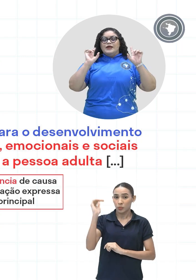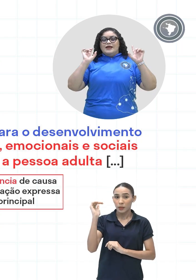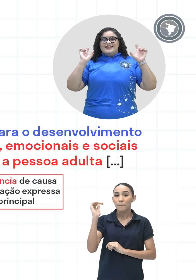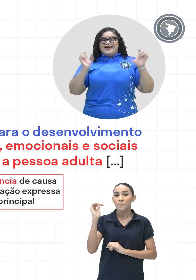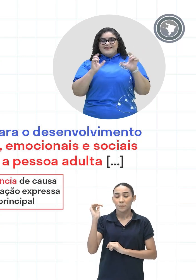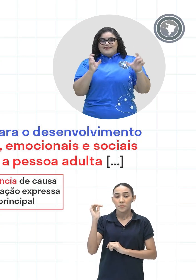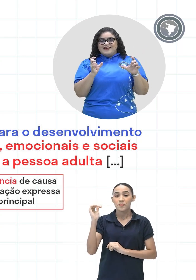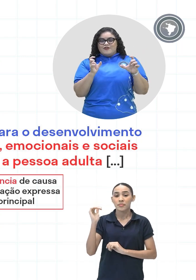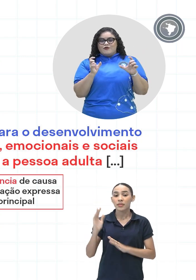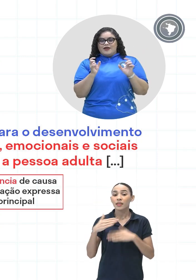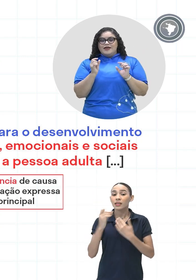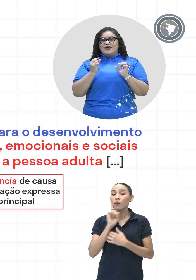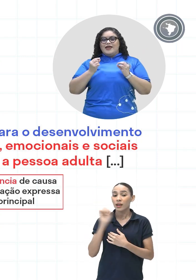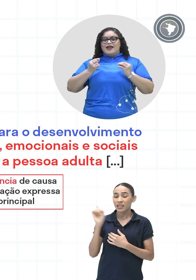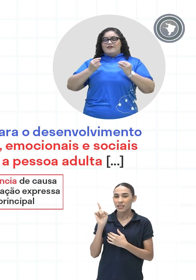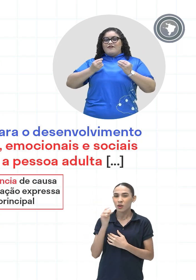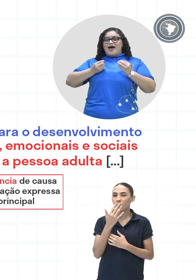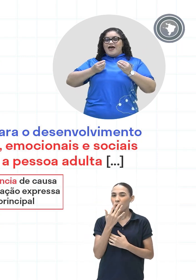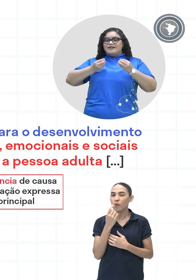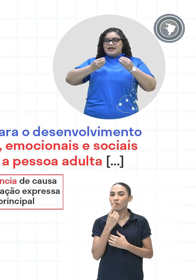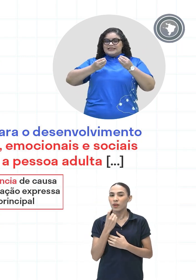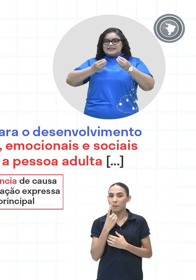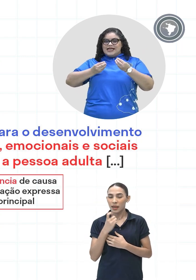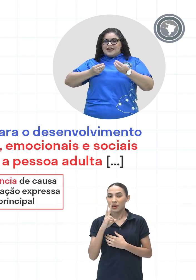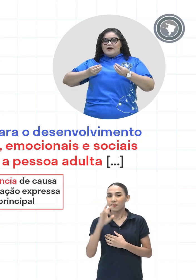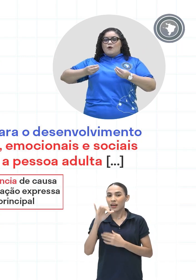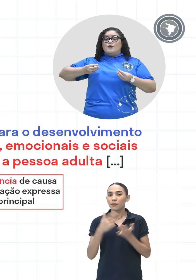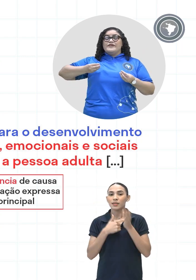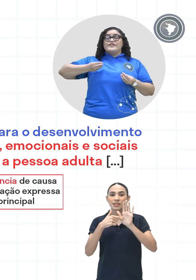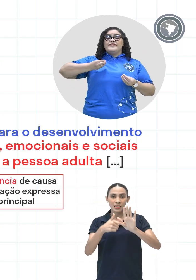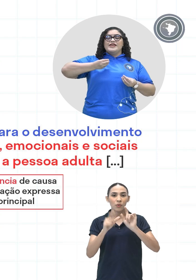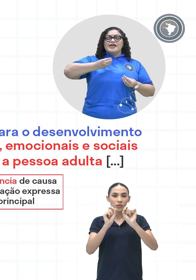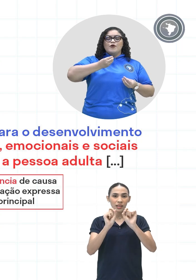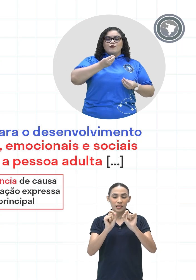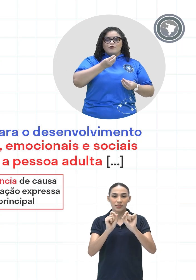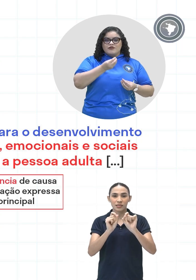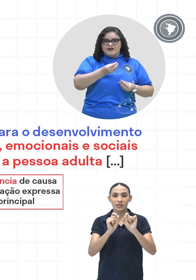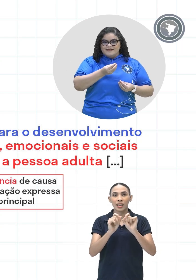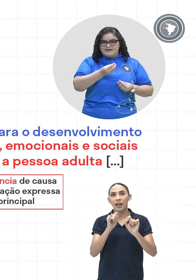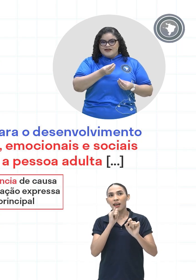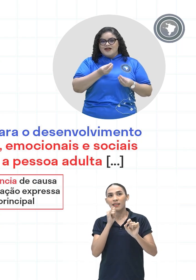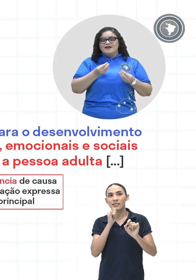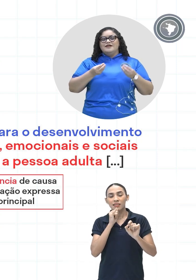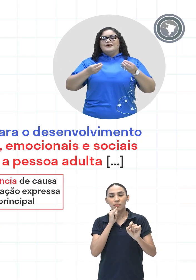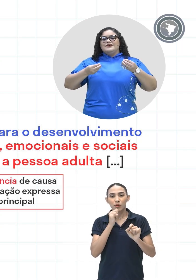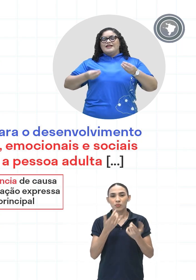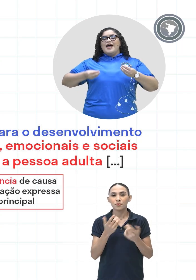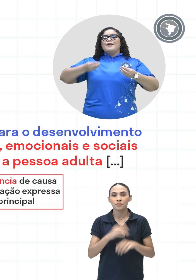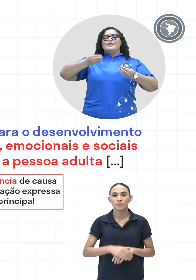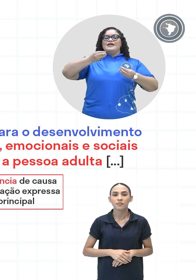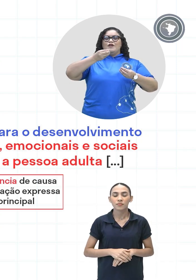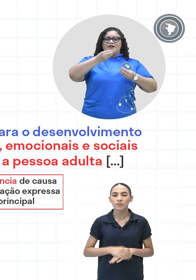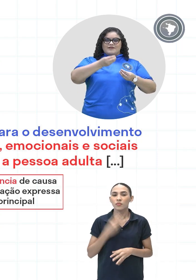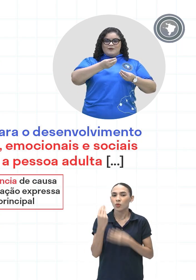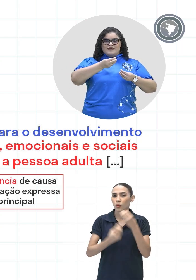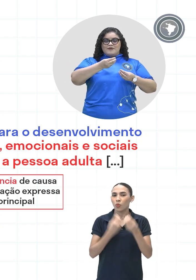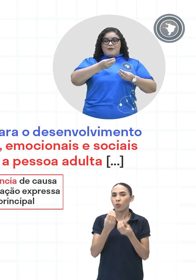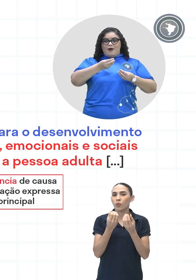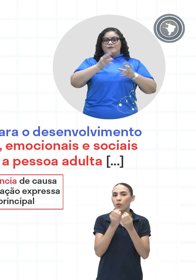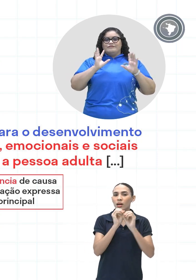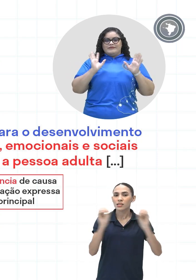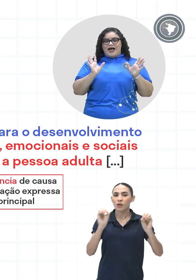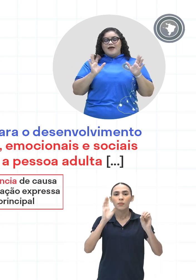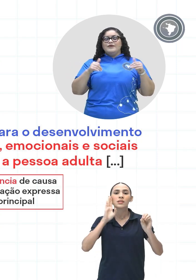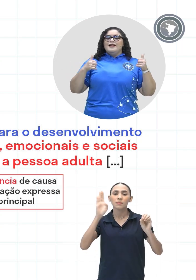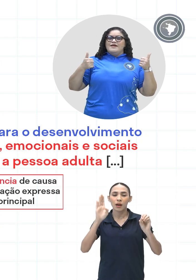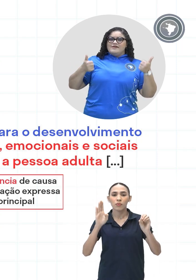adulta. Esse trecho aí, ele vai trazer uma circunstância da minha oração